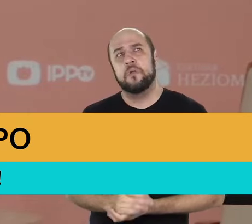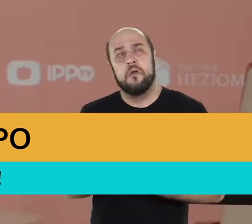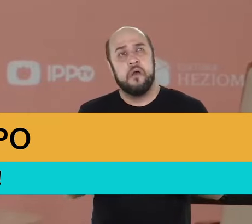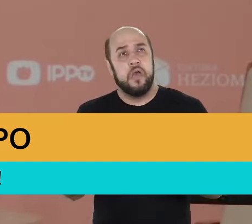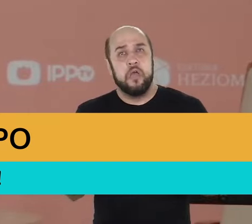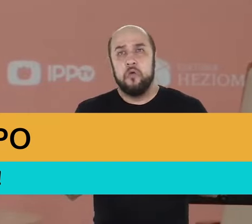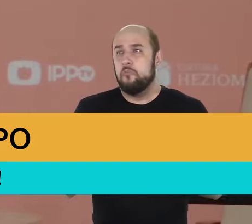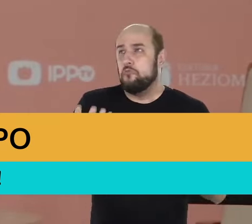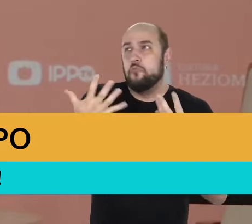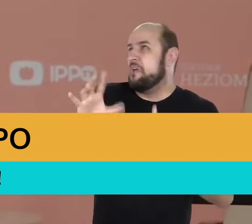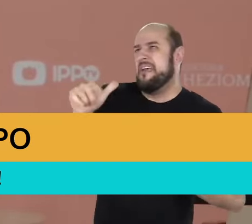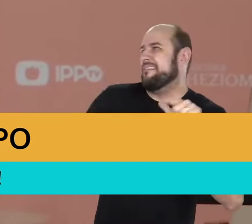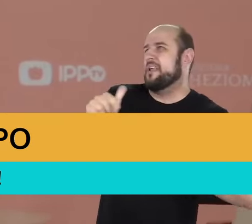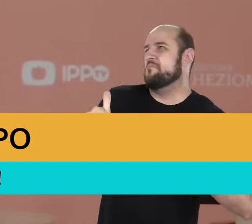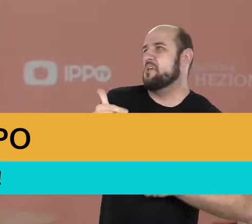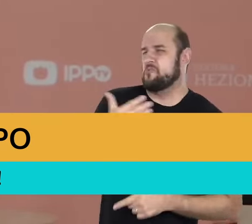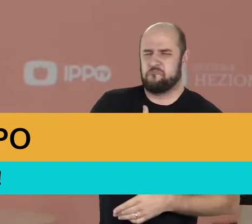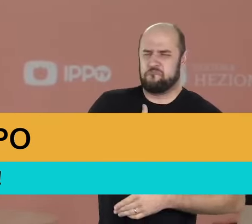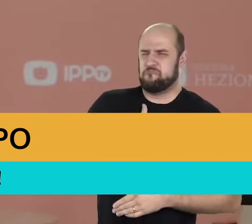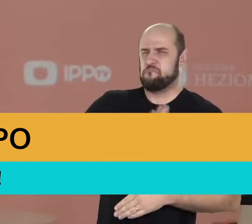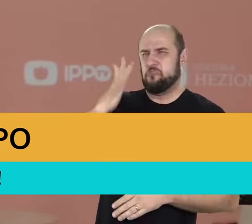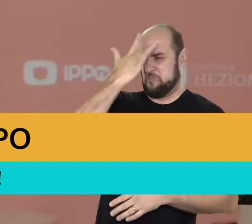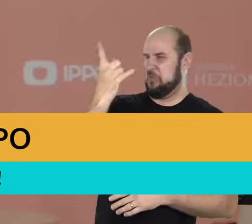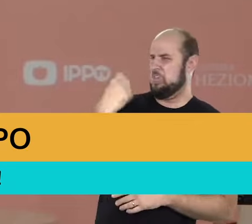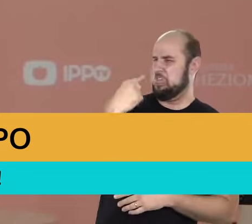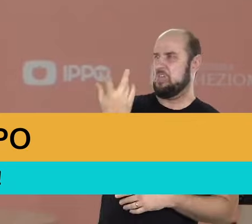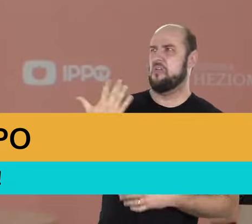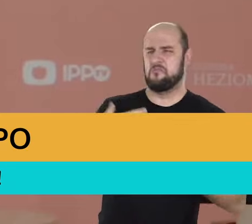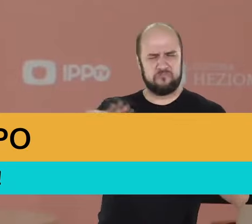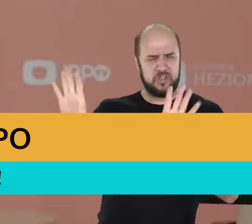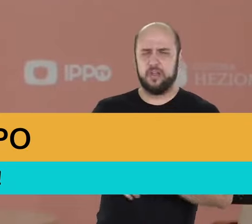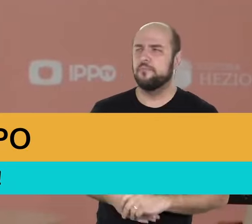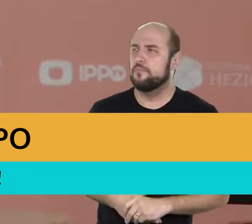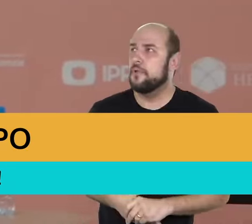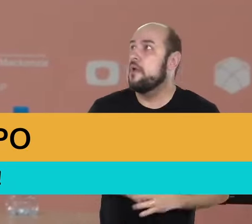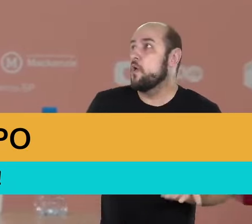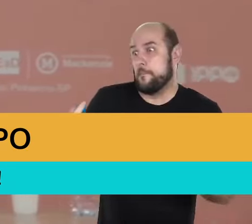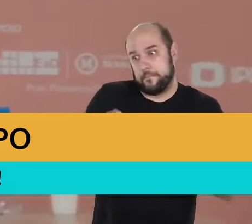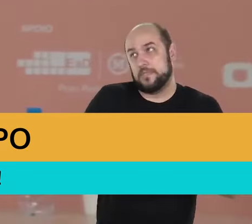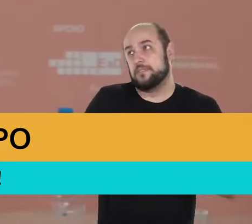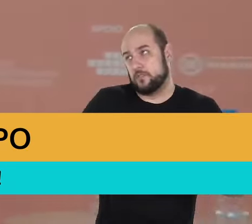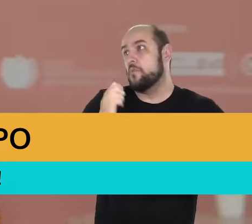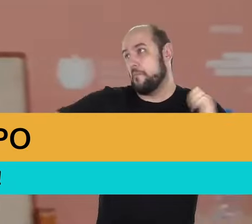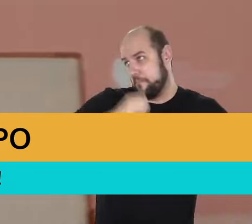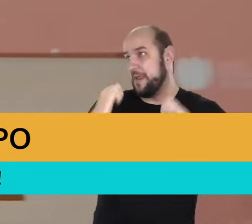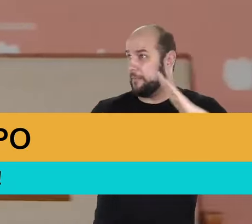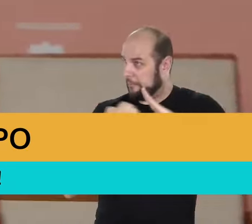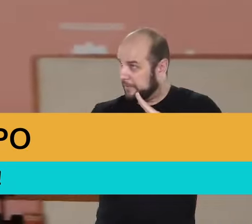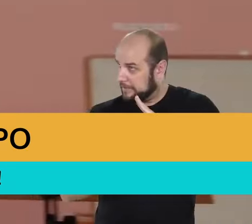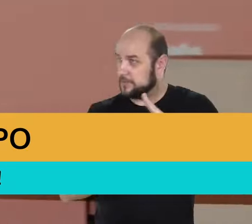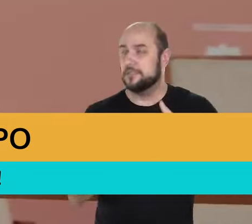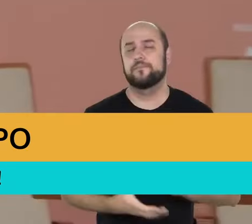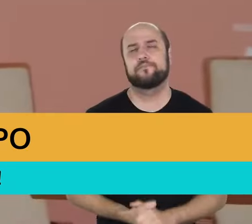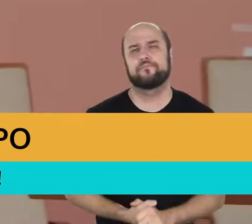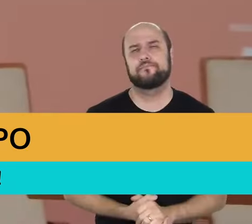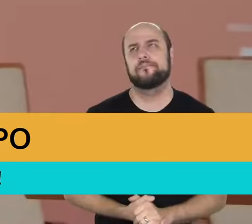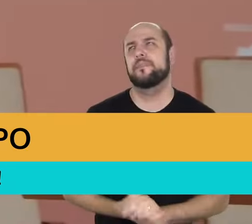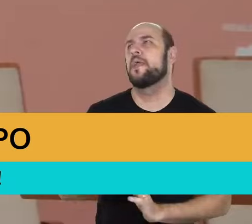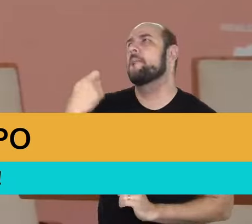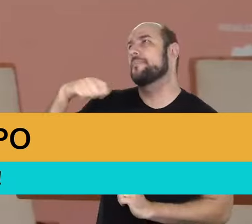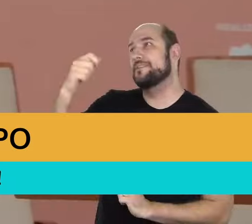E eu não quero ter um emprego, porque eu não gosto que ninguém mande em mim. Então, eu preciso criar uma empresa. Então, eu preciso que o Senhor